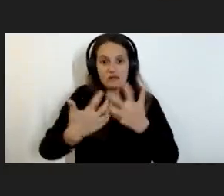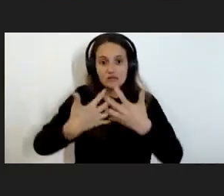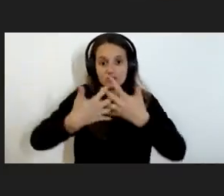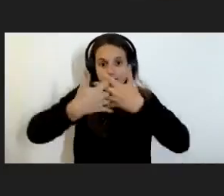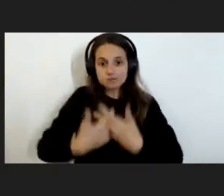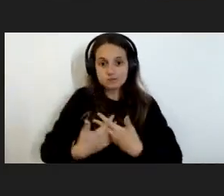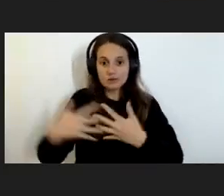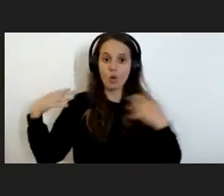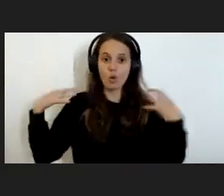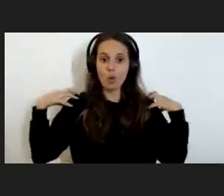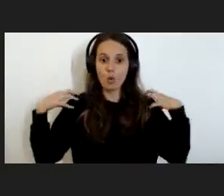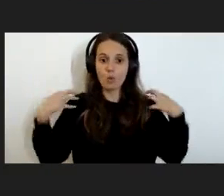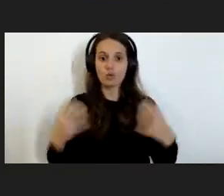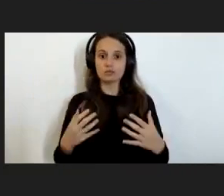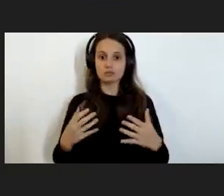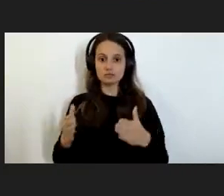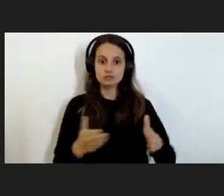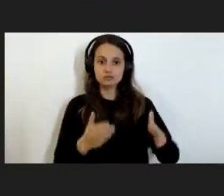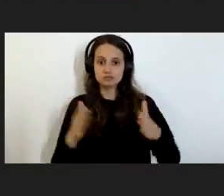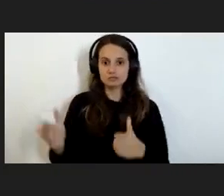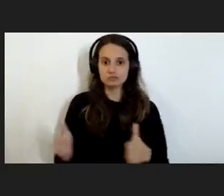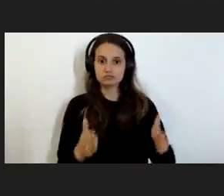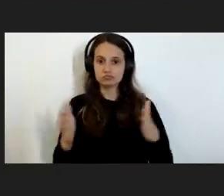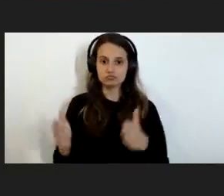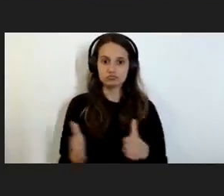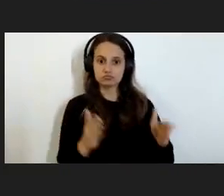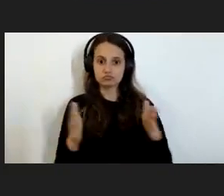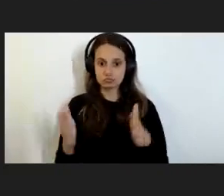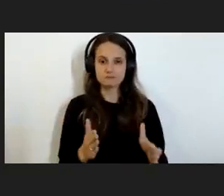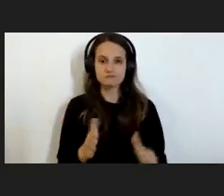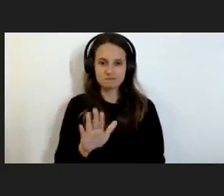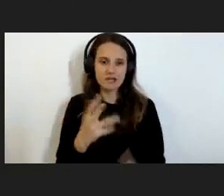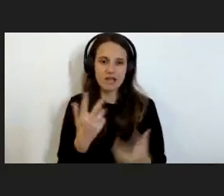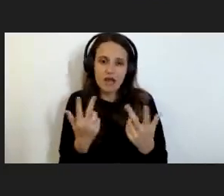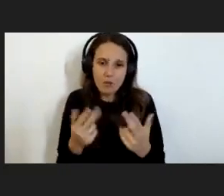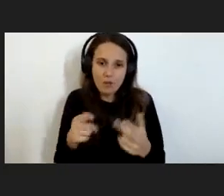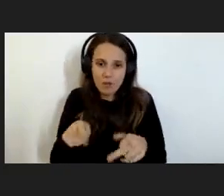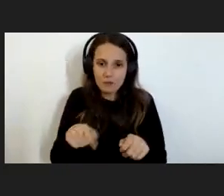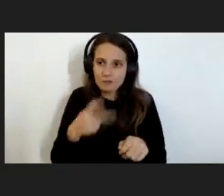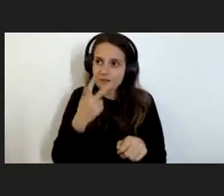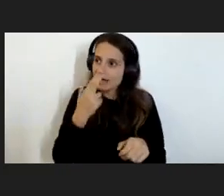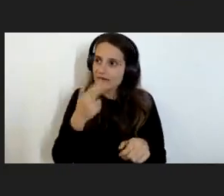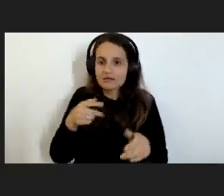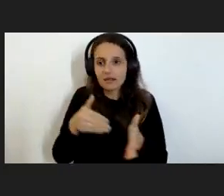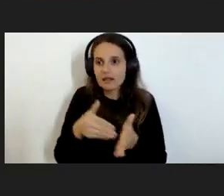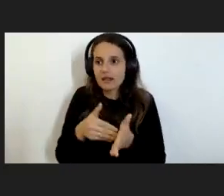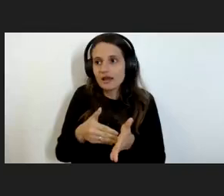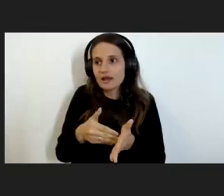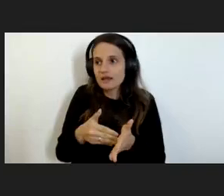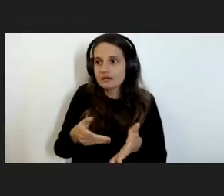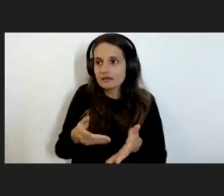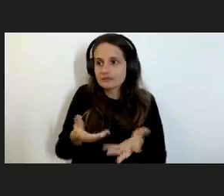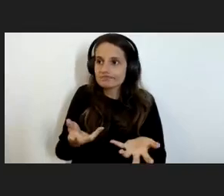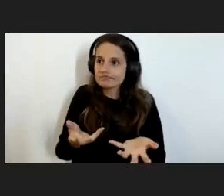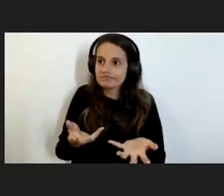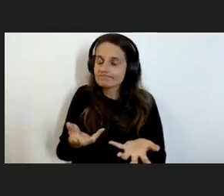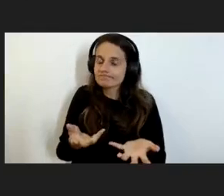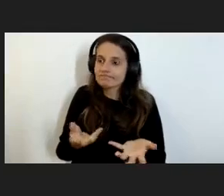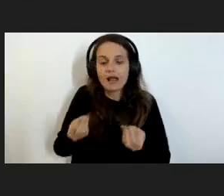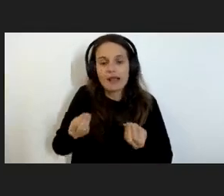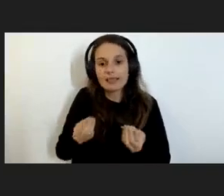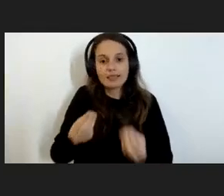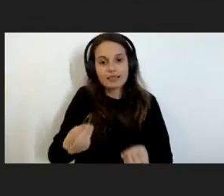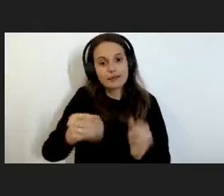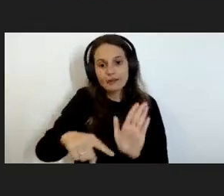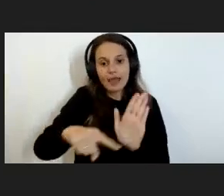ombro. É como se você induzisse o envelhecimento precoce dessa musculatura quando você usa com